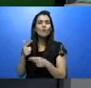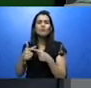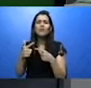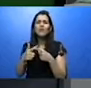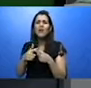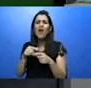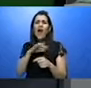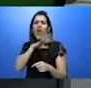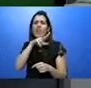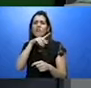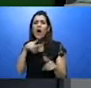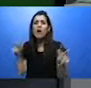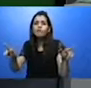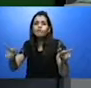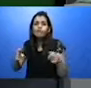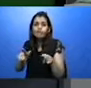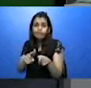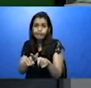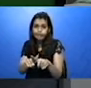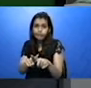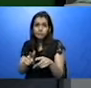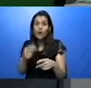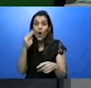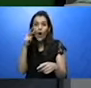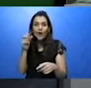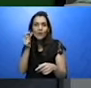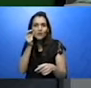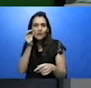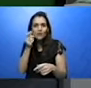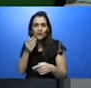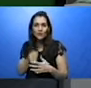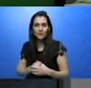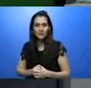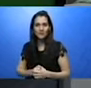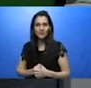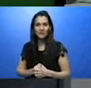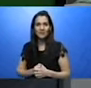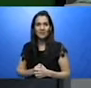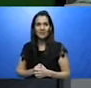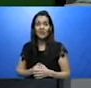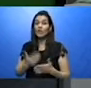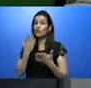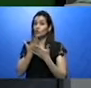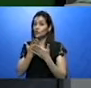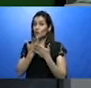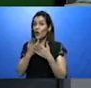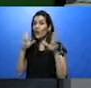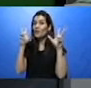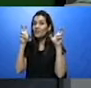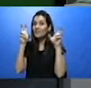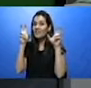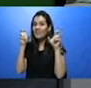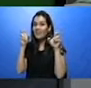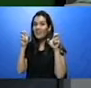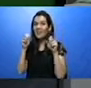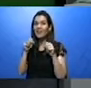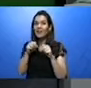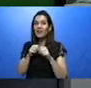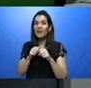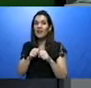Veja alguns animais que a turma observou. Eu sei que vocês estão estudando esse mesmo tema com a professora Michelen, a